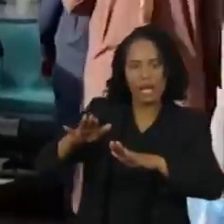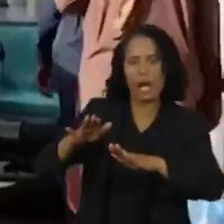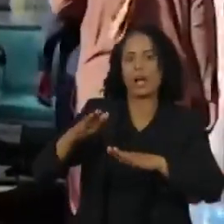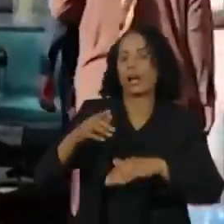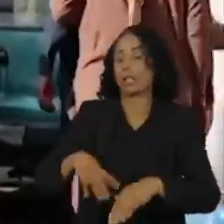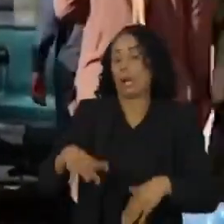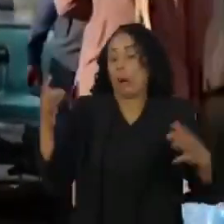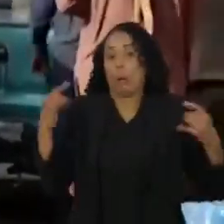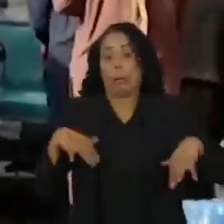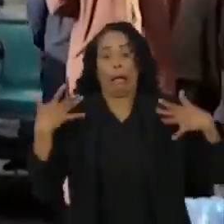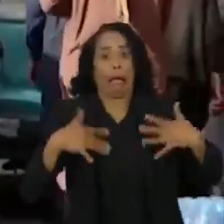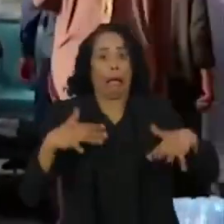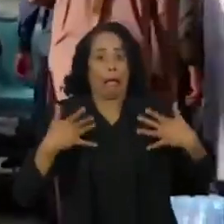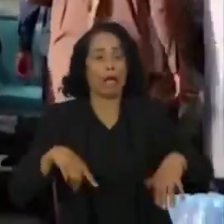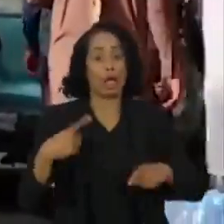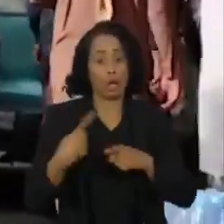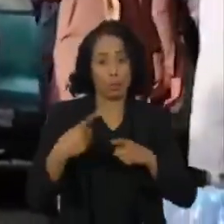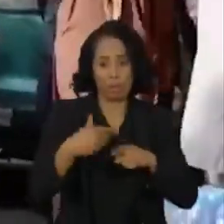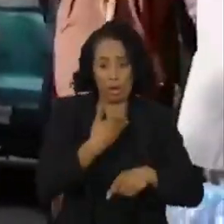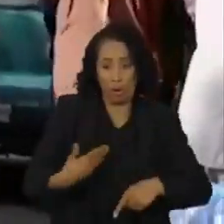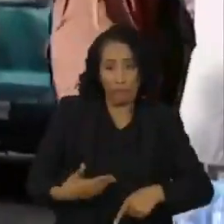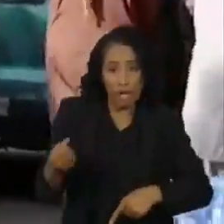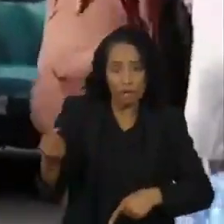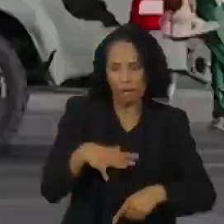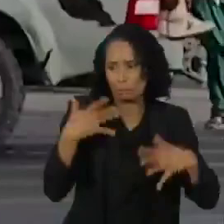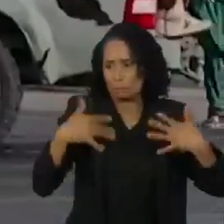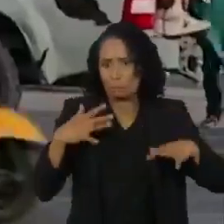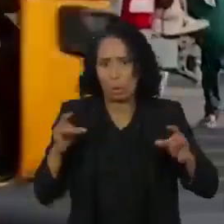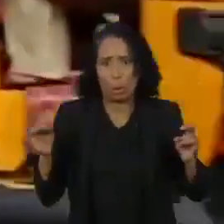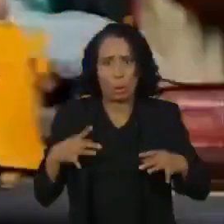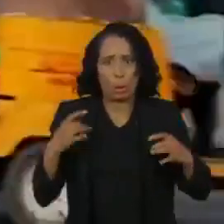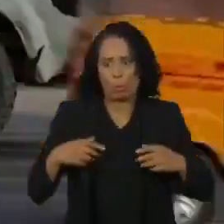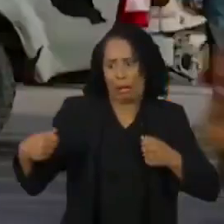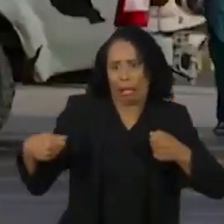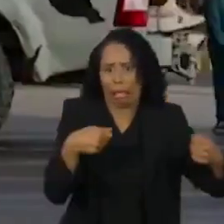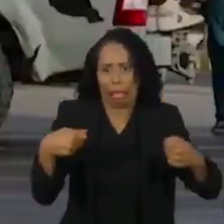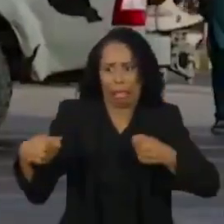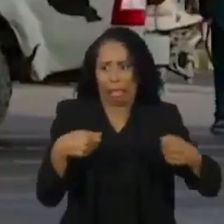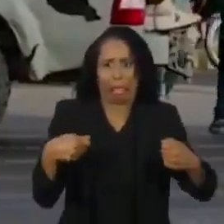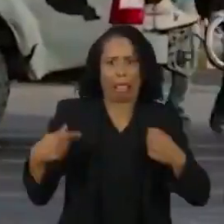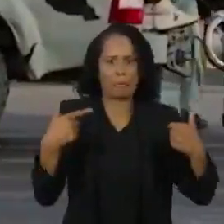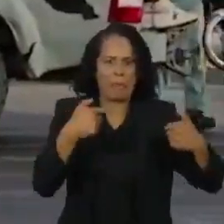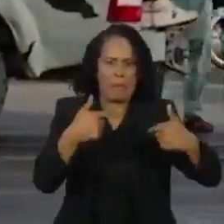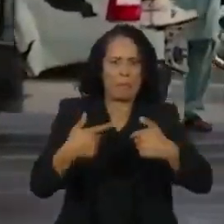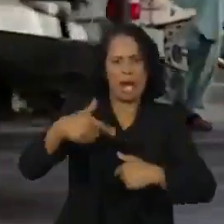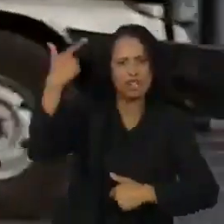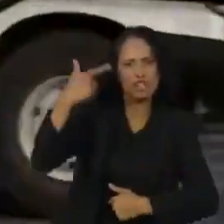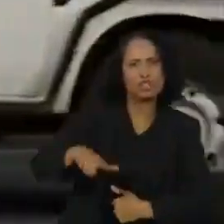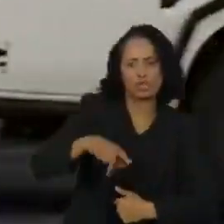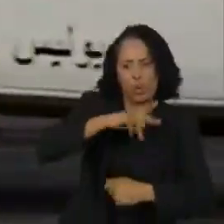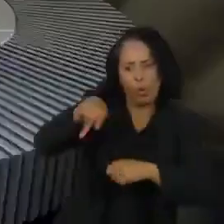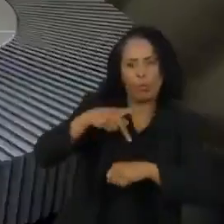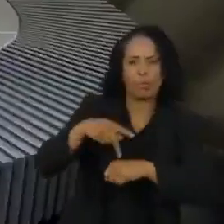retrocesso e repressões com o novo governo o medo de que o Talibã e esses começa em uma nova guerra pelo poder no país